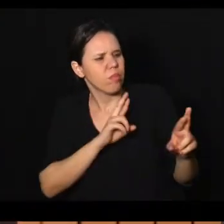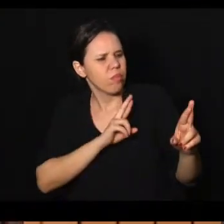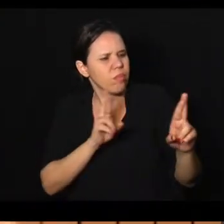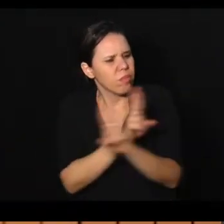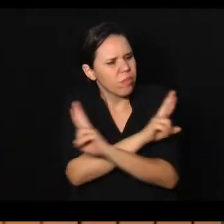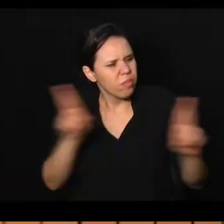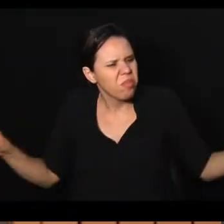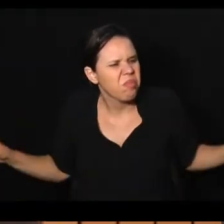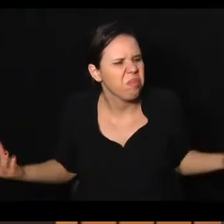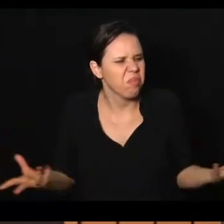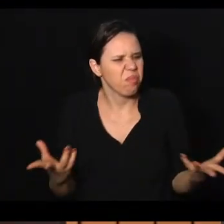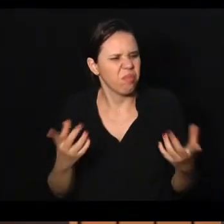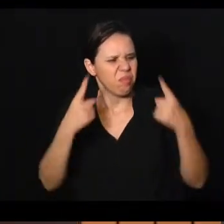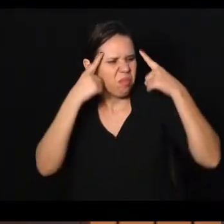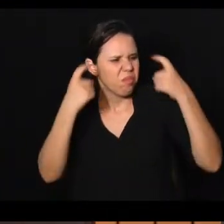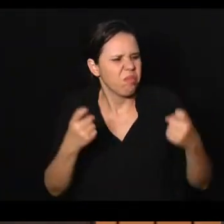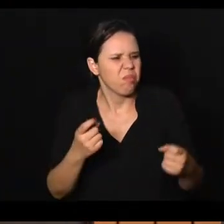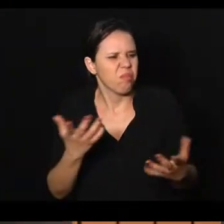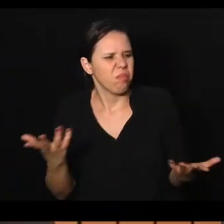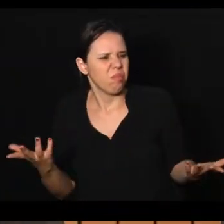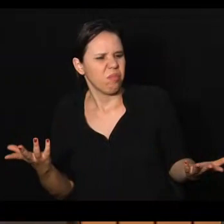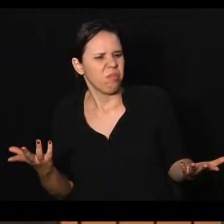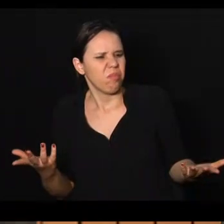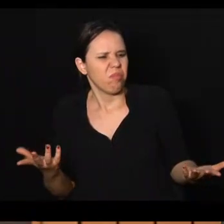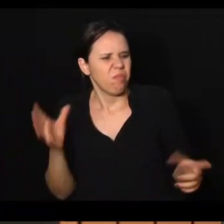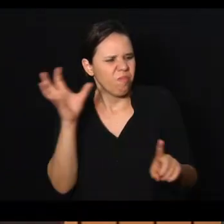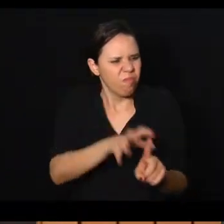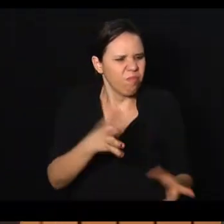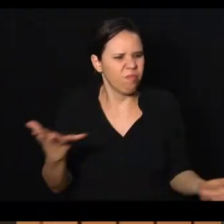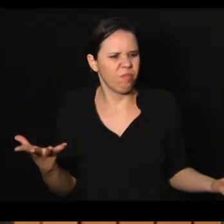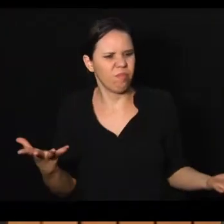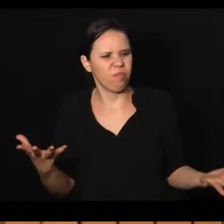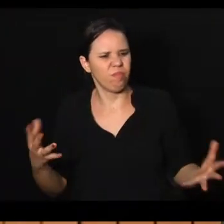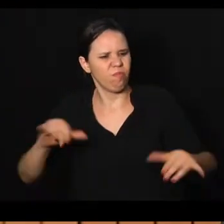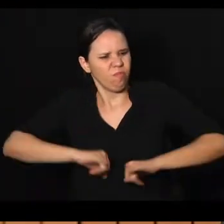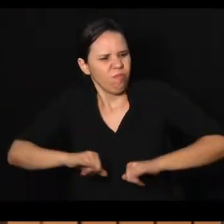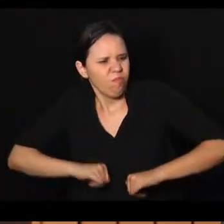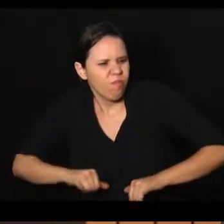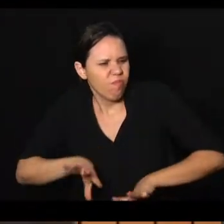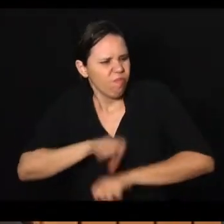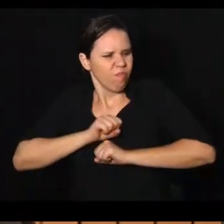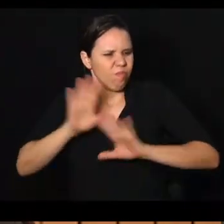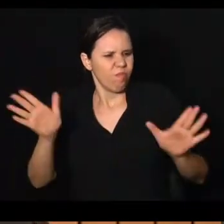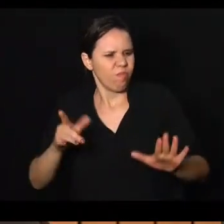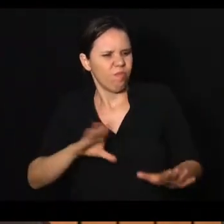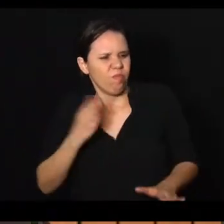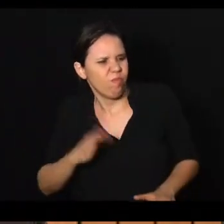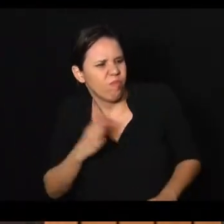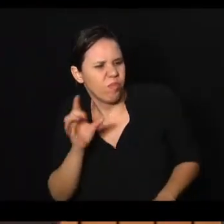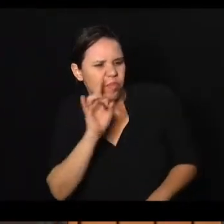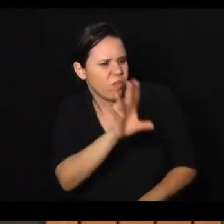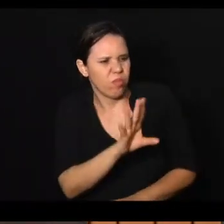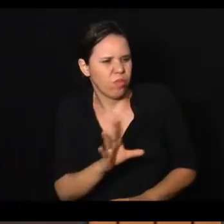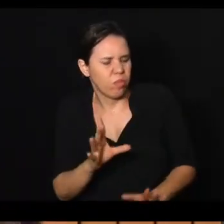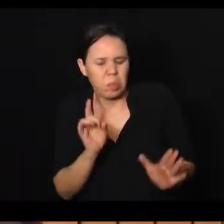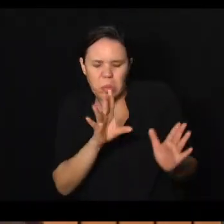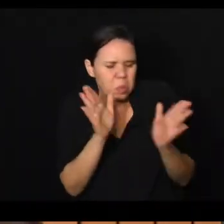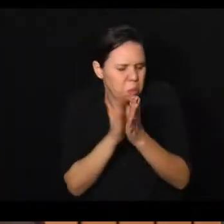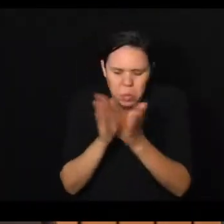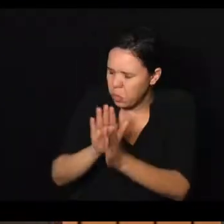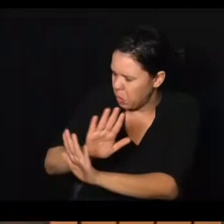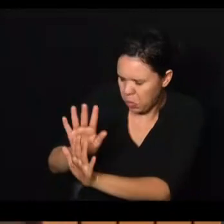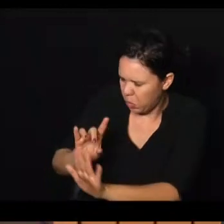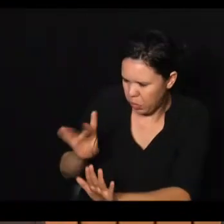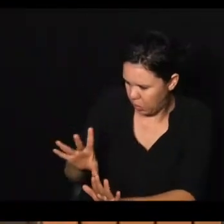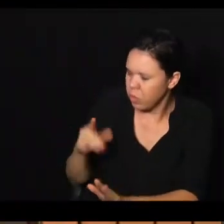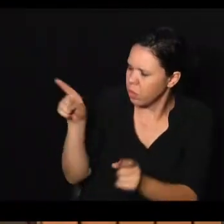relacionamento abusivo, a um relacionamento tóxico, e a gente ter a coragem de não apenas mais orar por esta